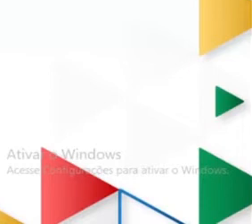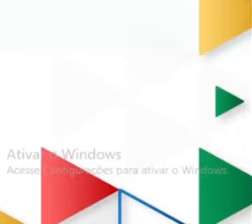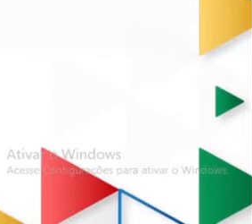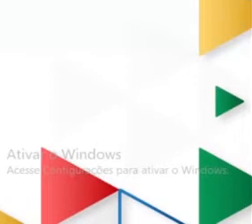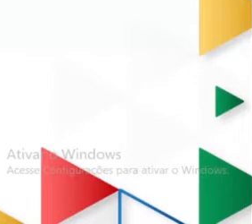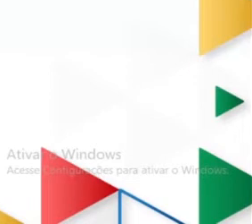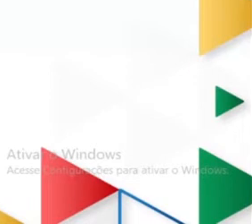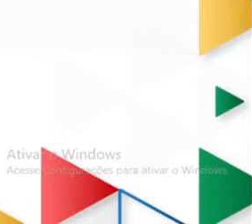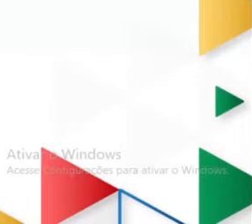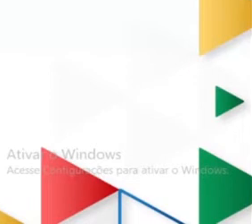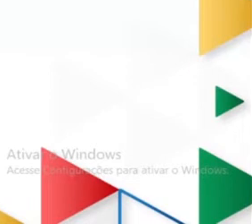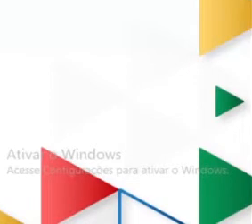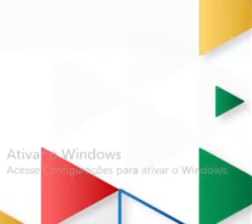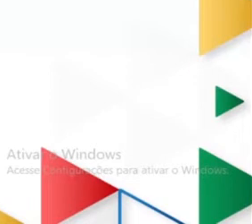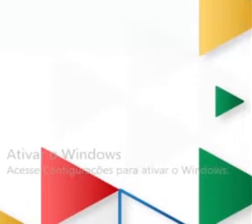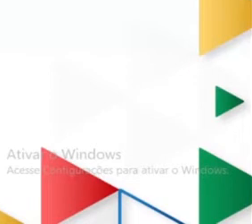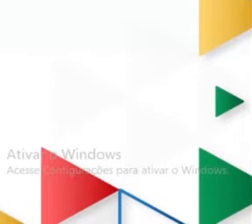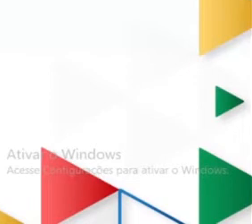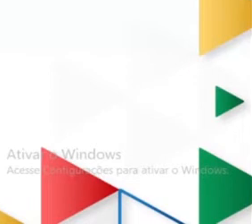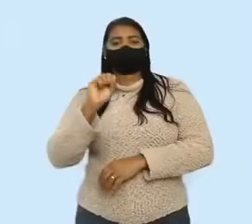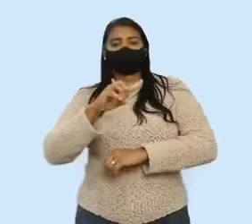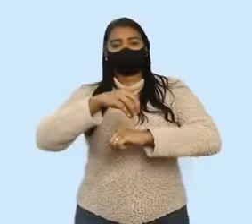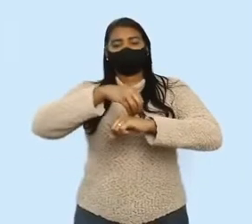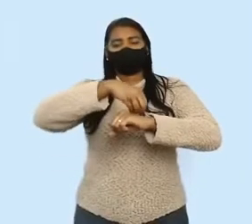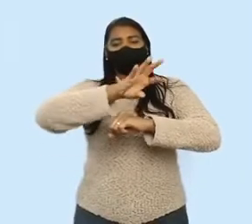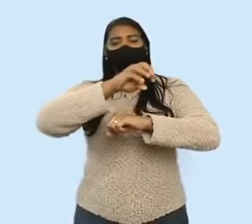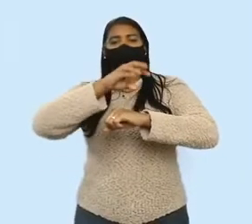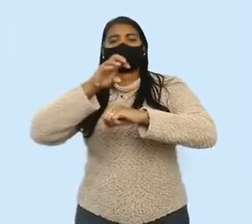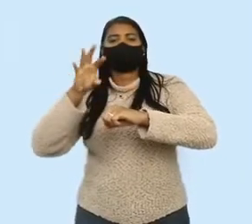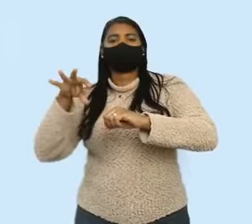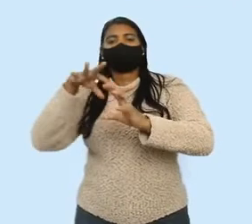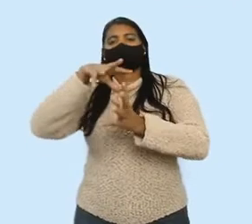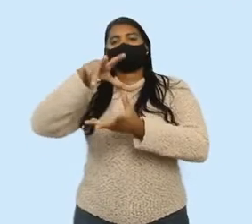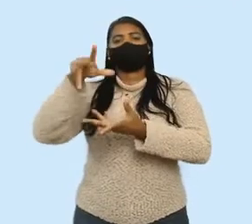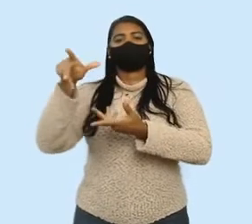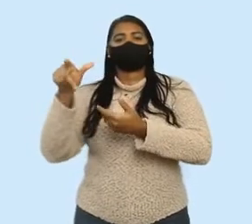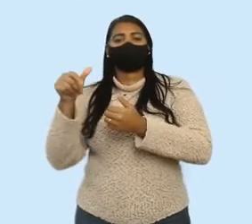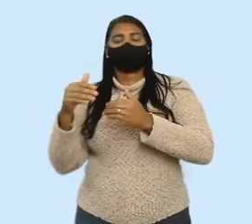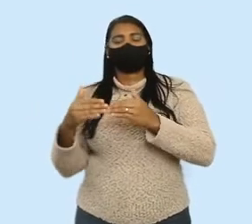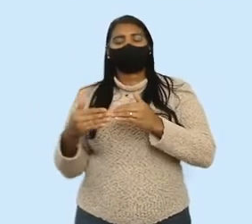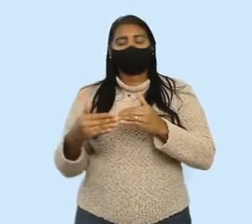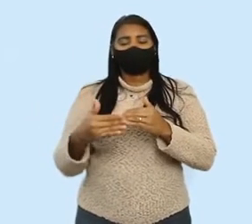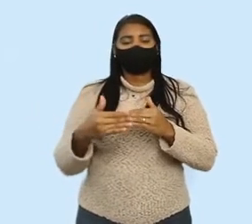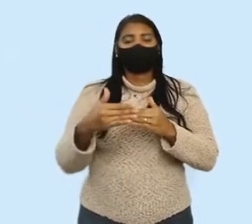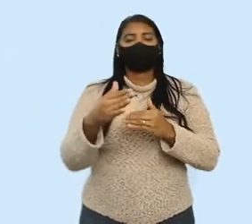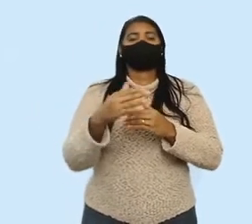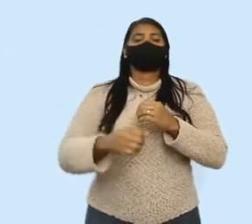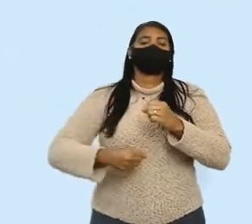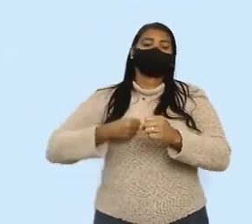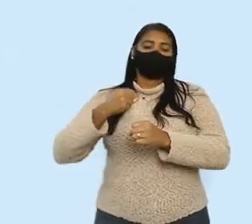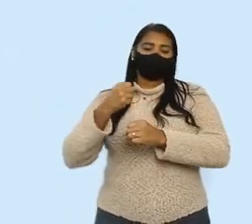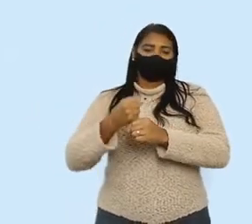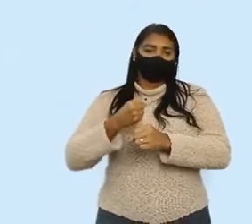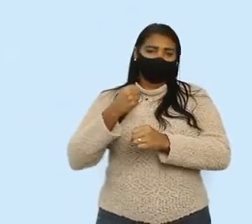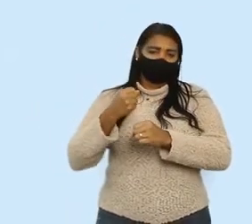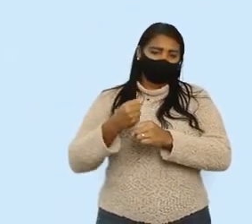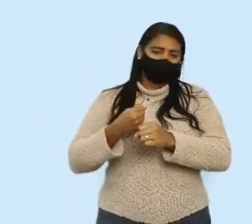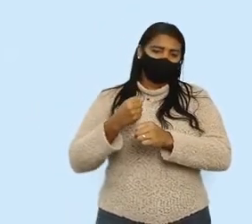século XVIII, e vai se expandir para o mundo, né, a partir do momento que os anos eles vão